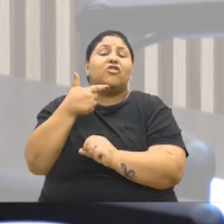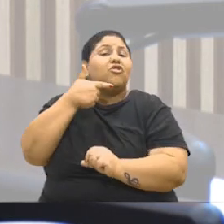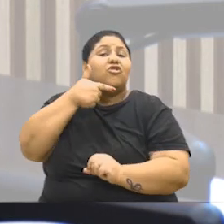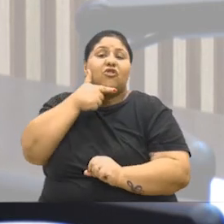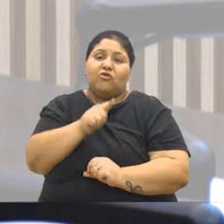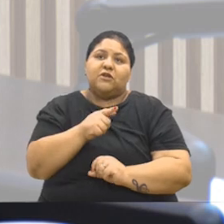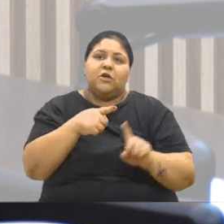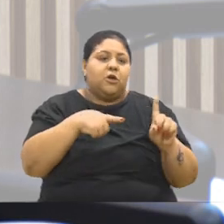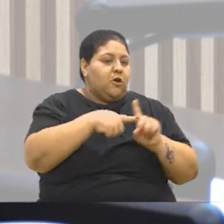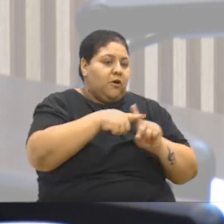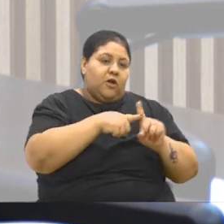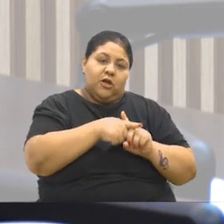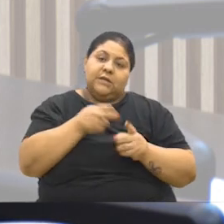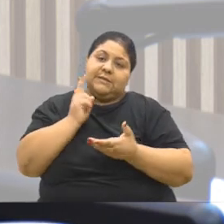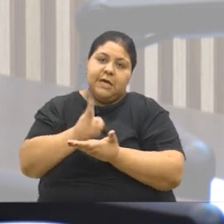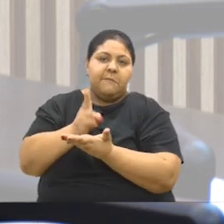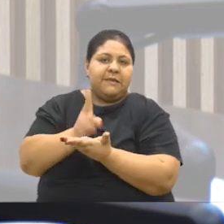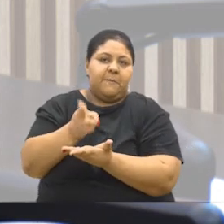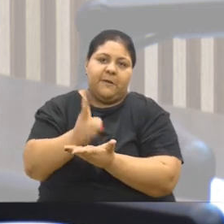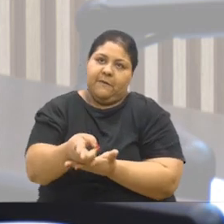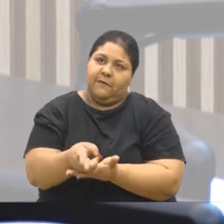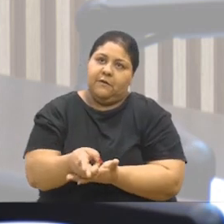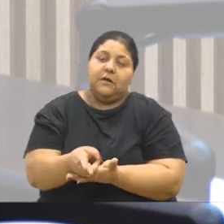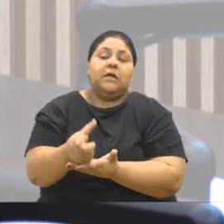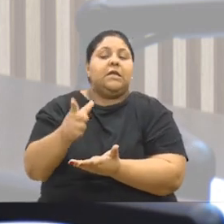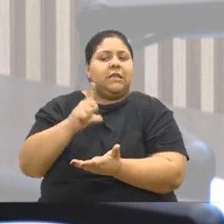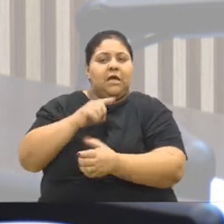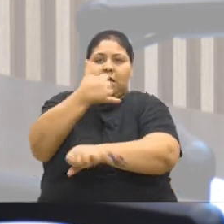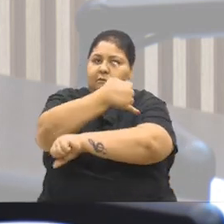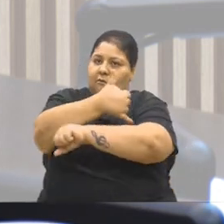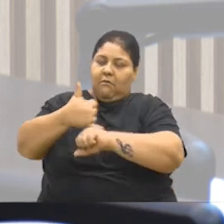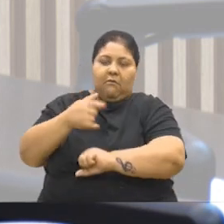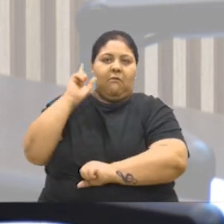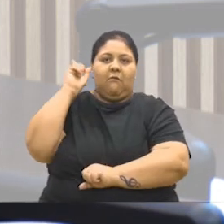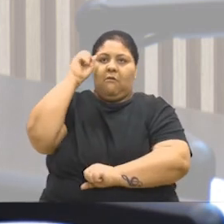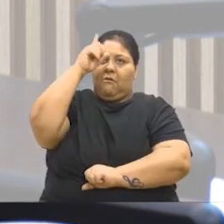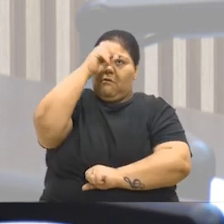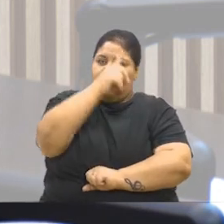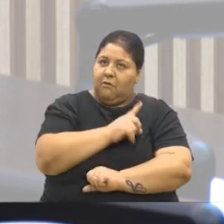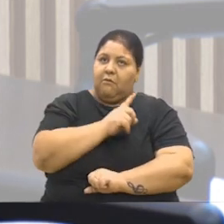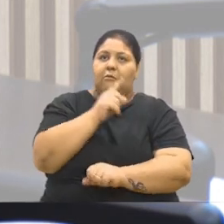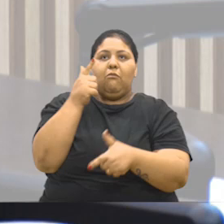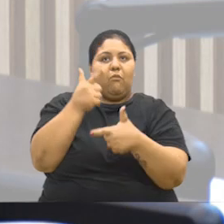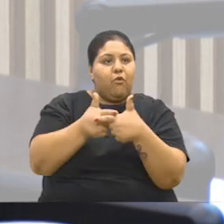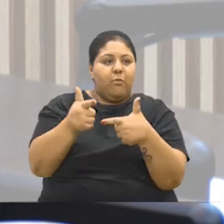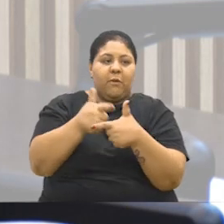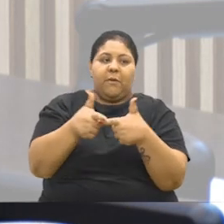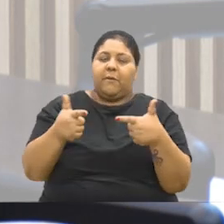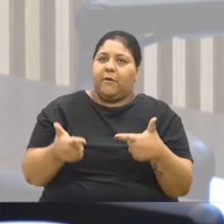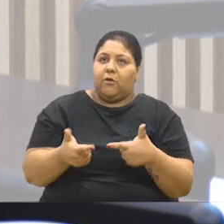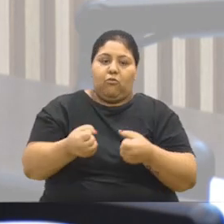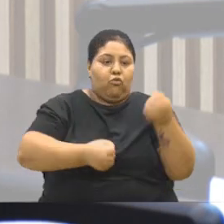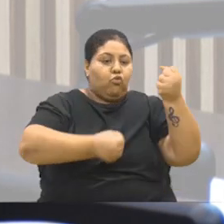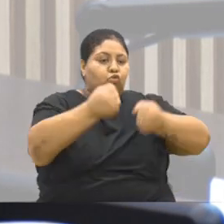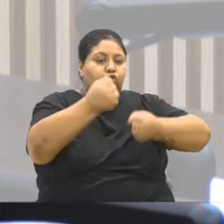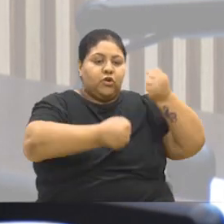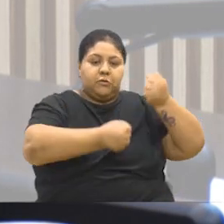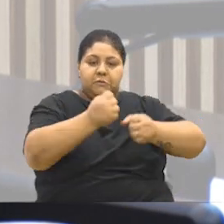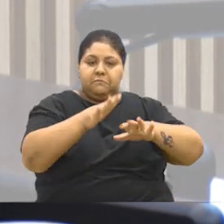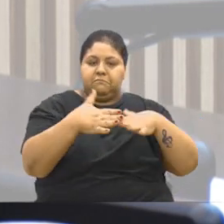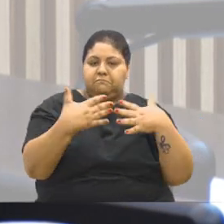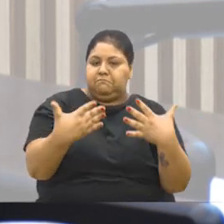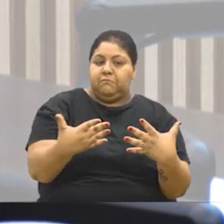ser positivos 24 horas do nosso dia. Nós passamos por dificuldades, por perrengues, digamos assim, né? No trânsito,